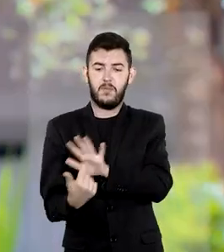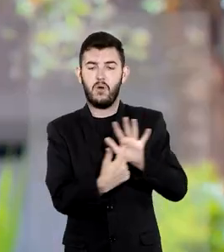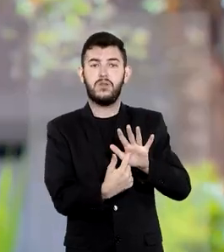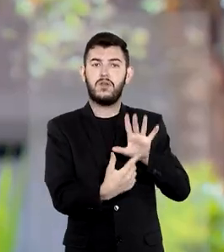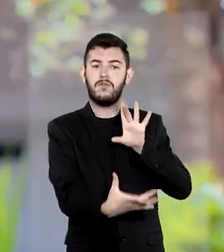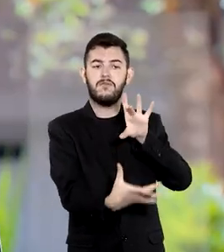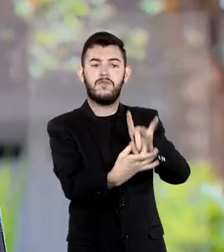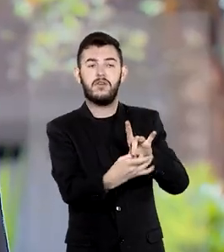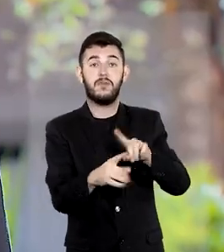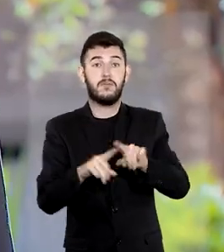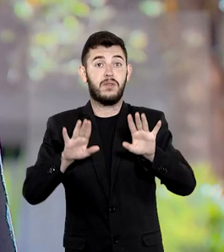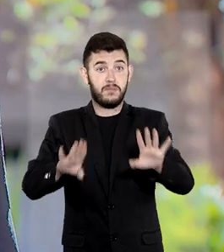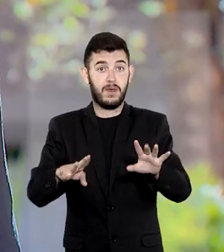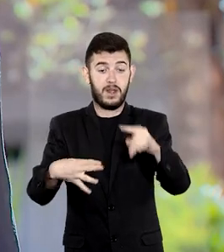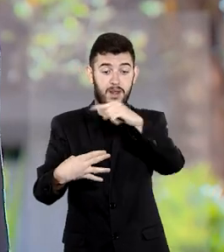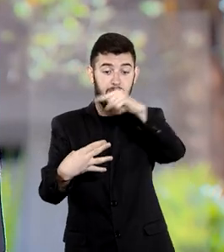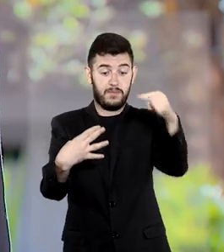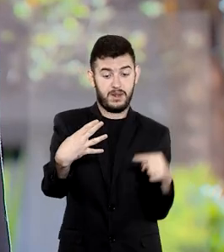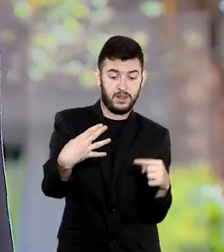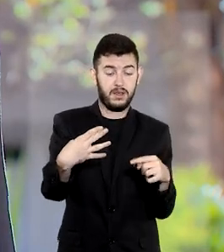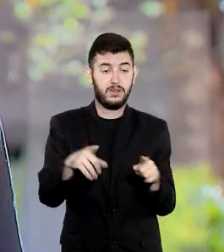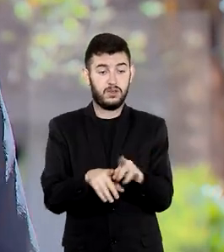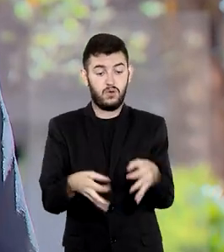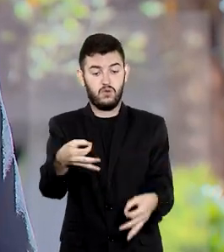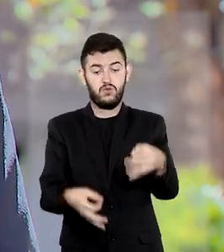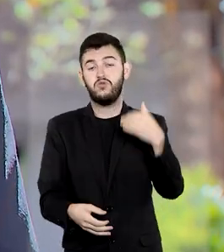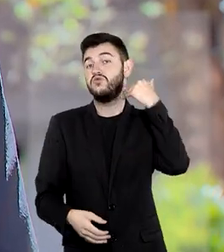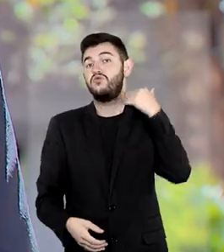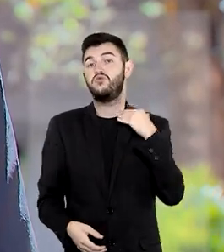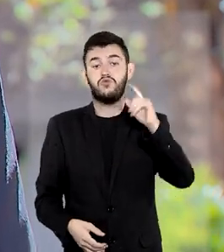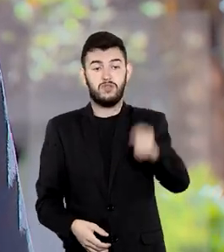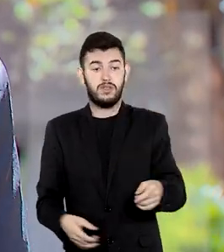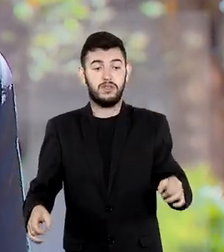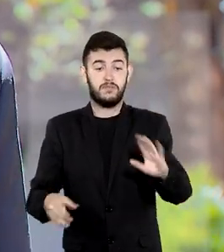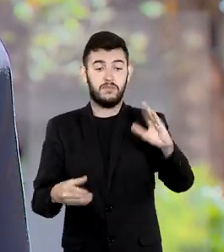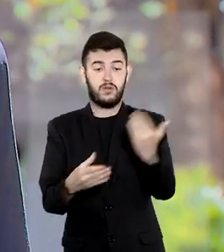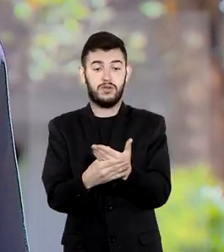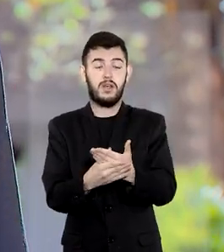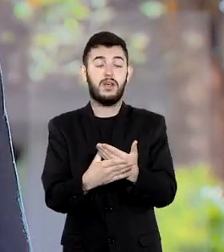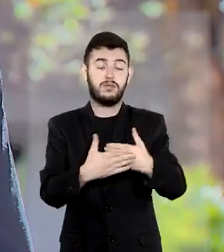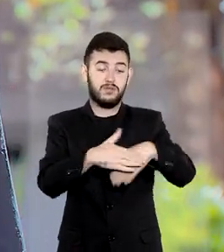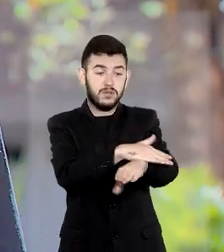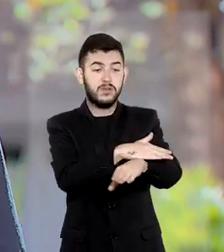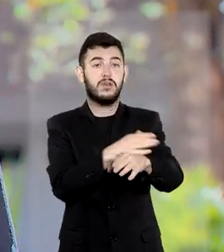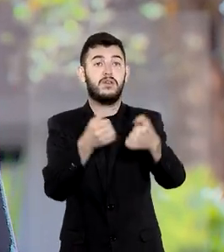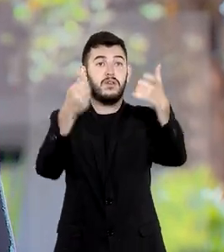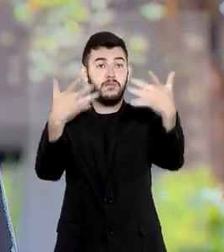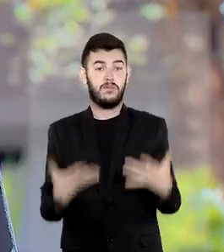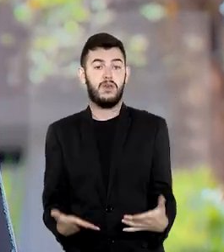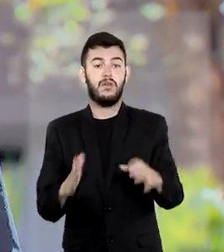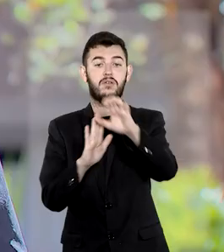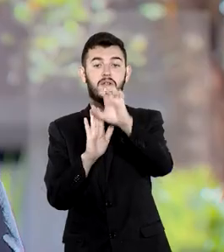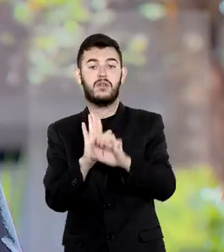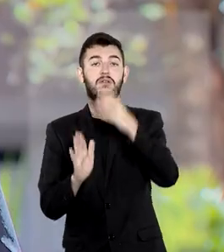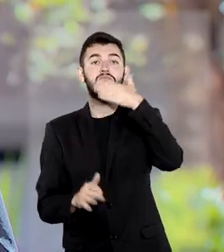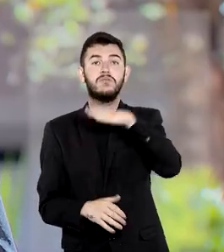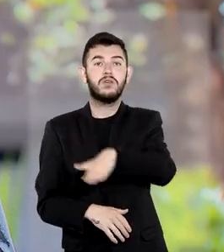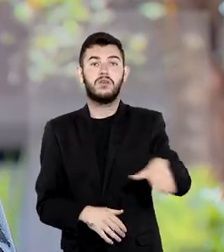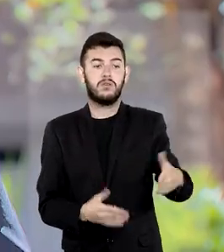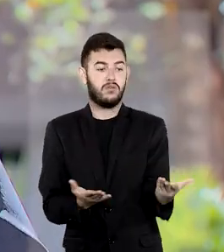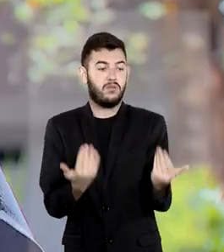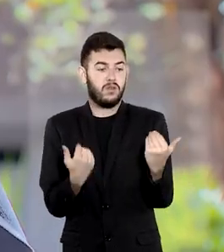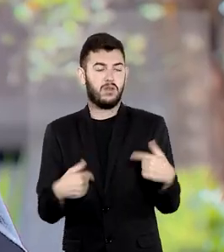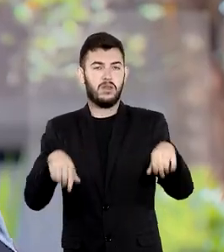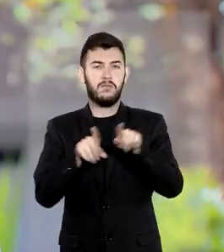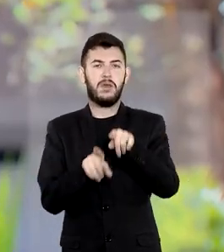O juiz, em primeira instância, encerrou o processo sem avaliar o mérito, sob o fundamento de que há no Estatuto da Criança e do